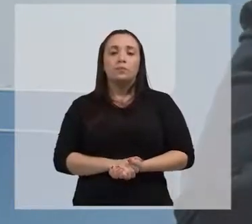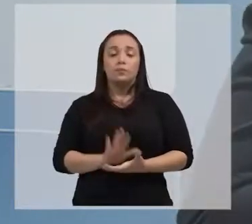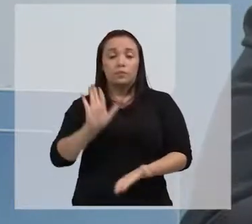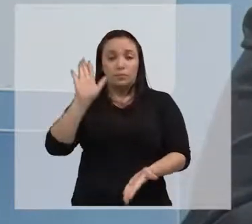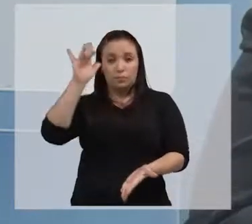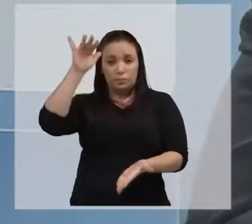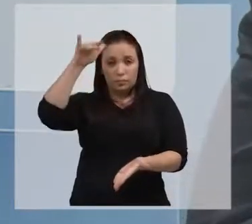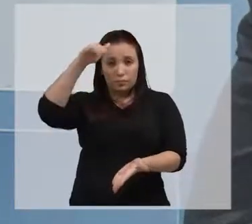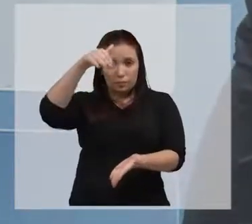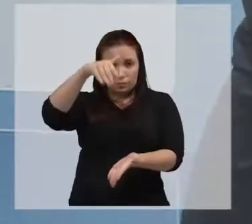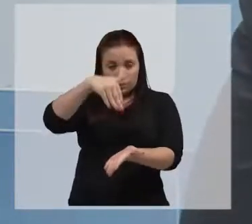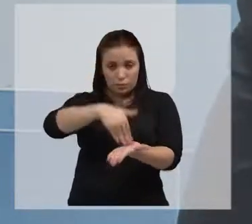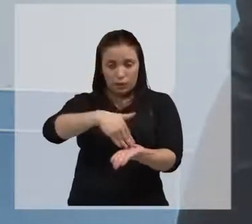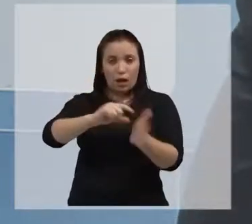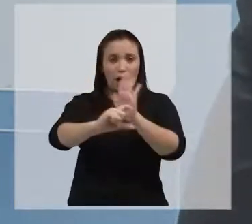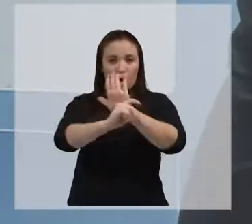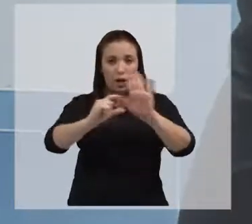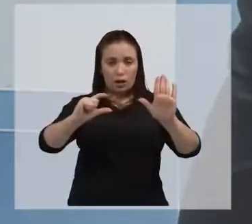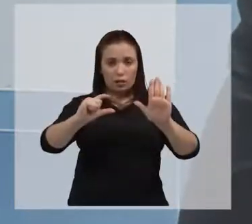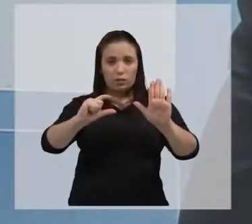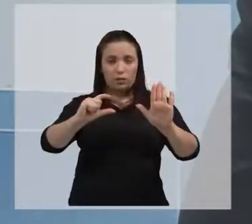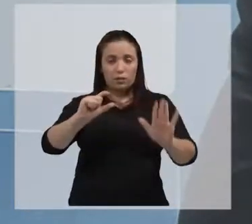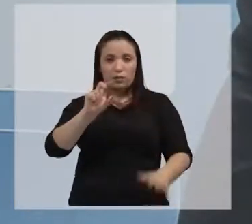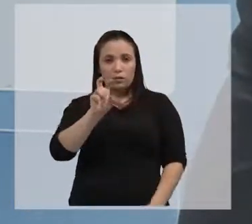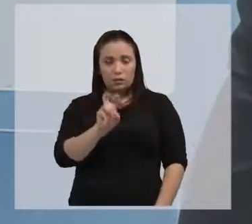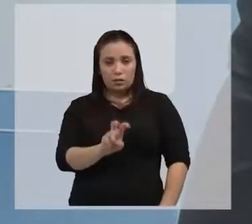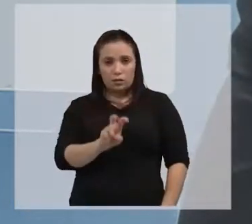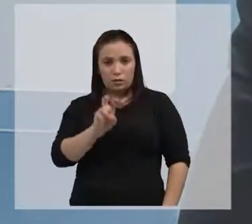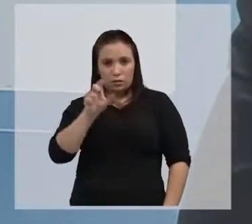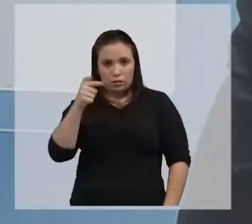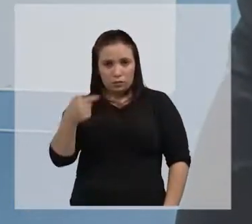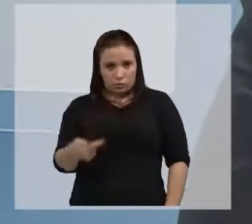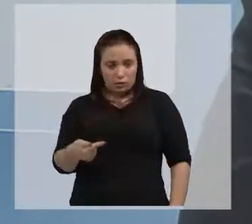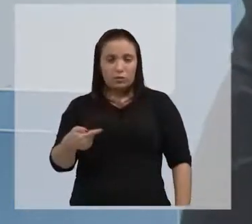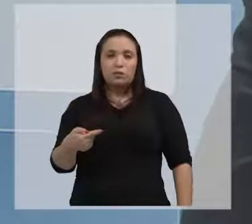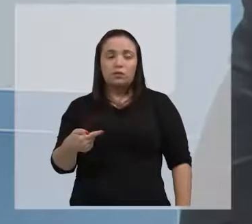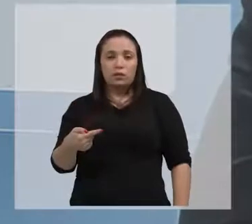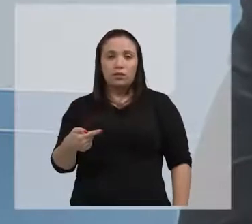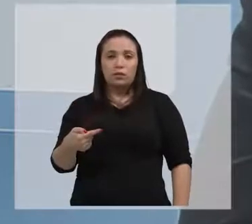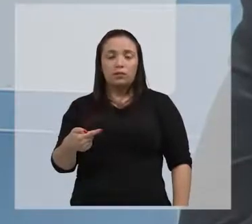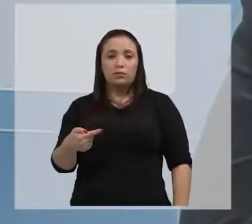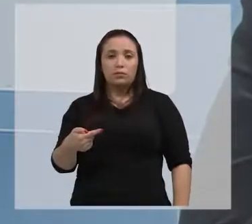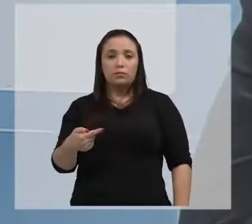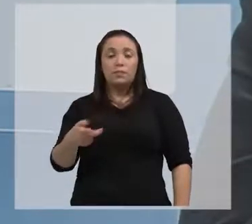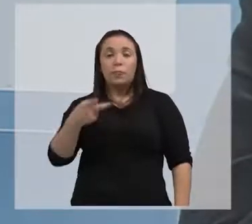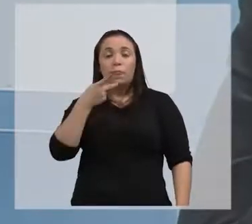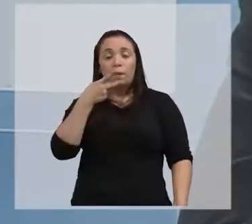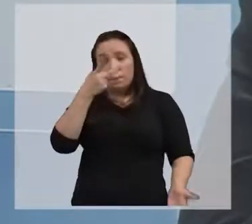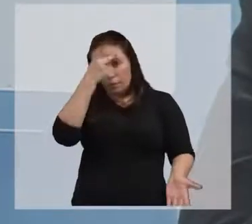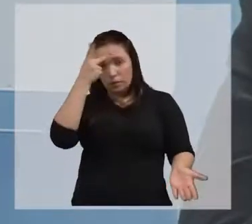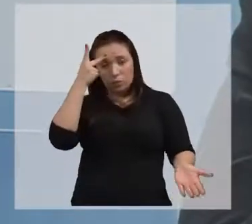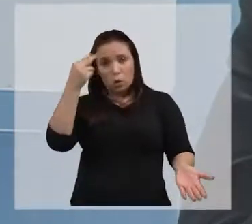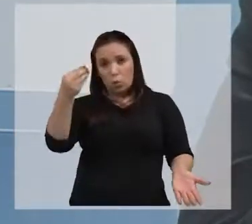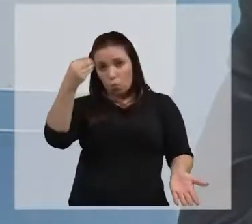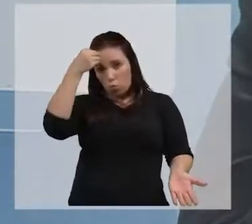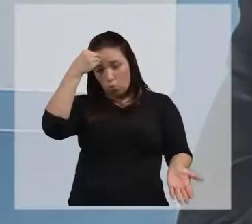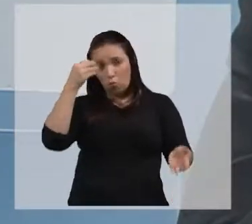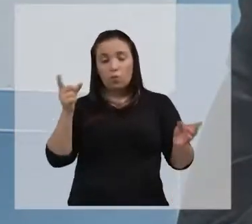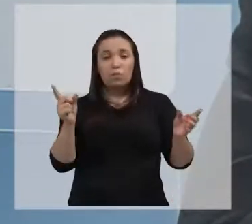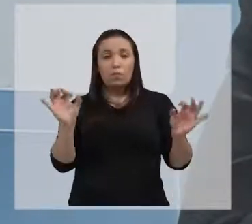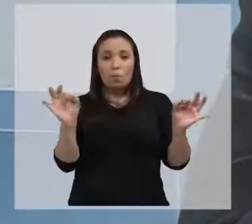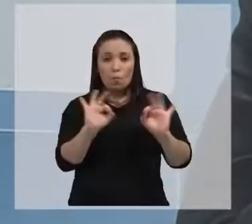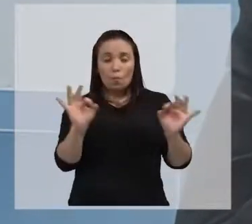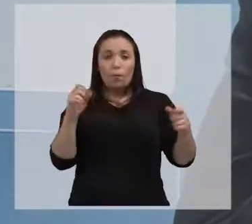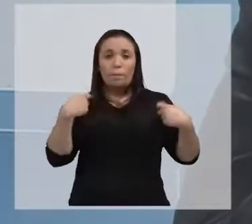Lá no artigo 57º, se não me engano, ninguém será considerado culpado até o